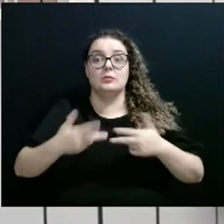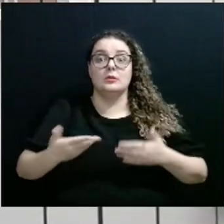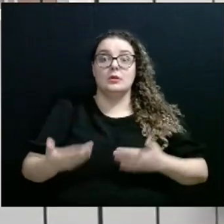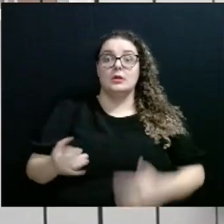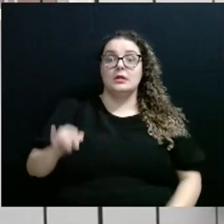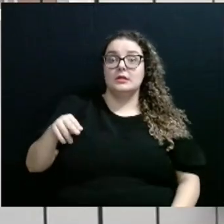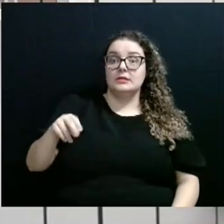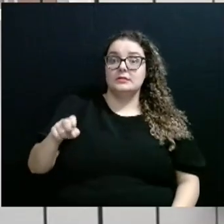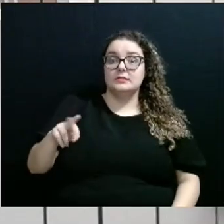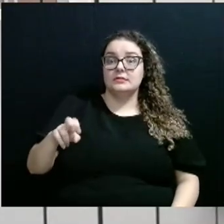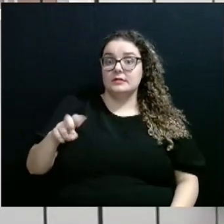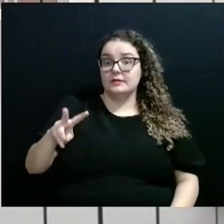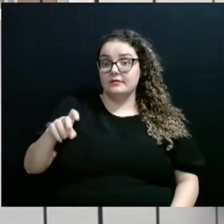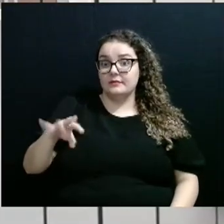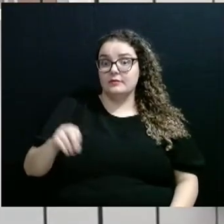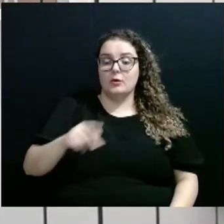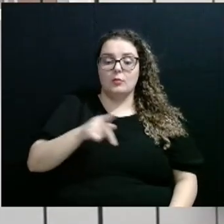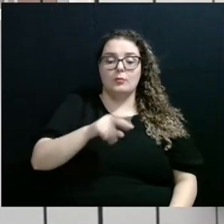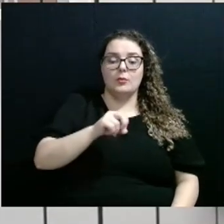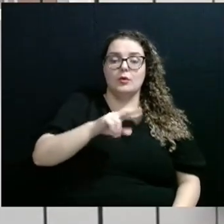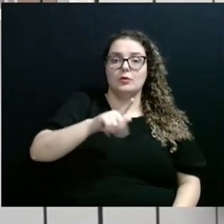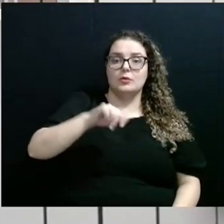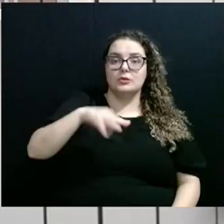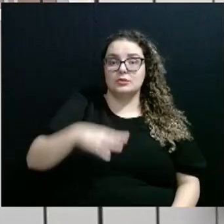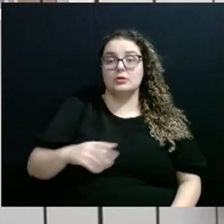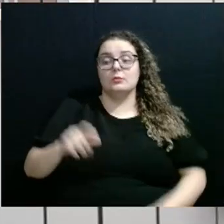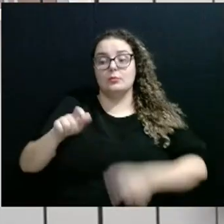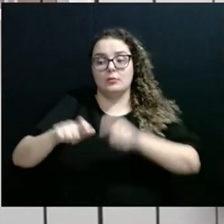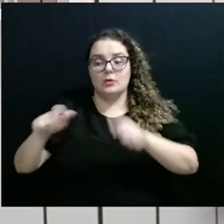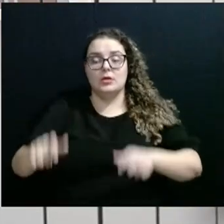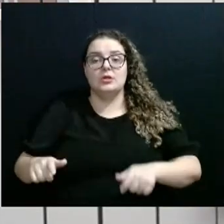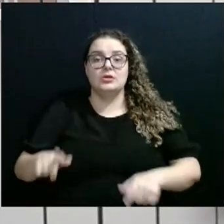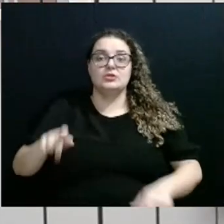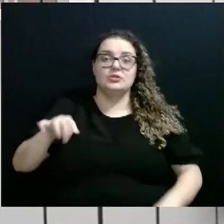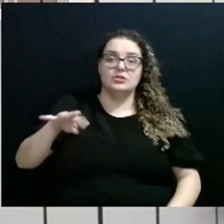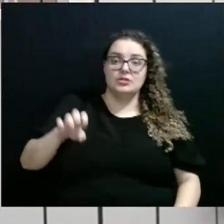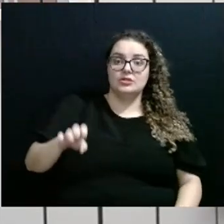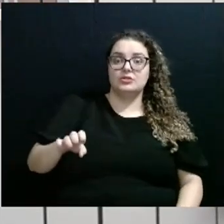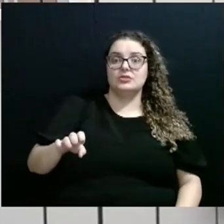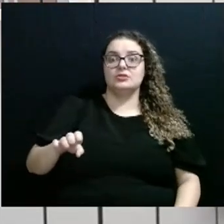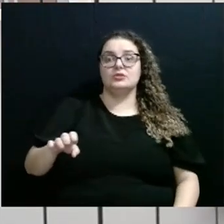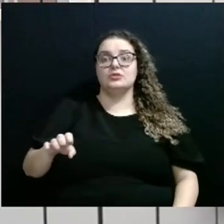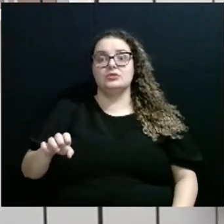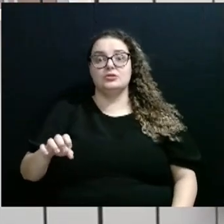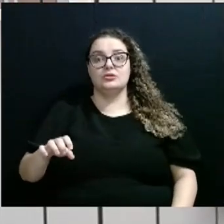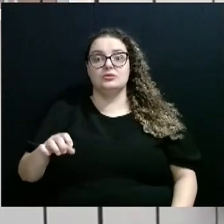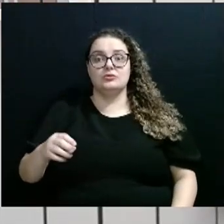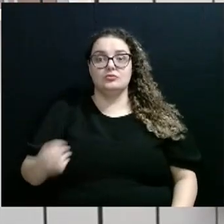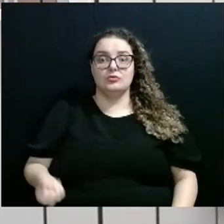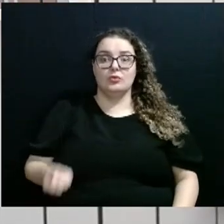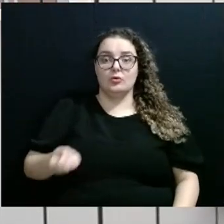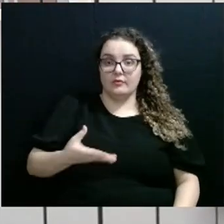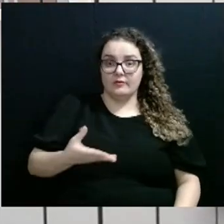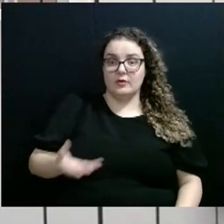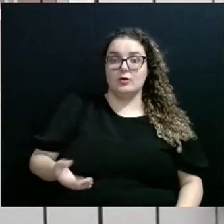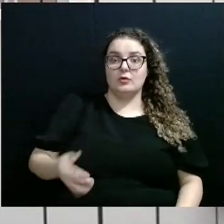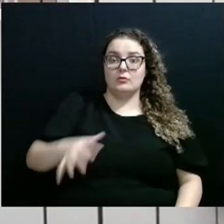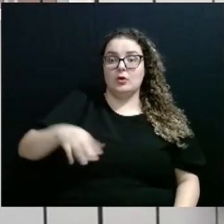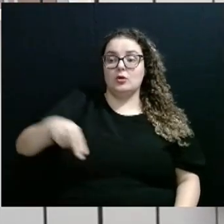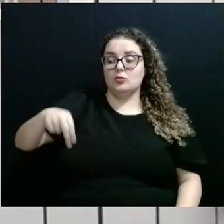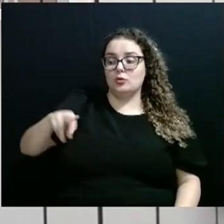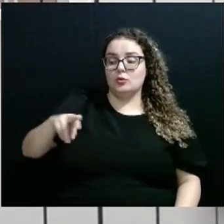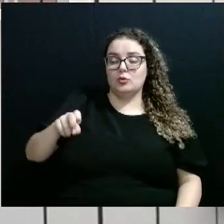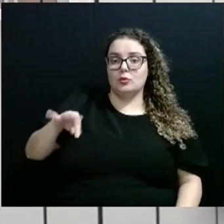PROGEM, Projeto Gente Nova, Serviço de Fortalecimento de Vínculos, que atua na região noroeste de